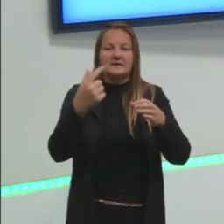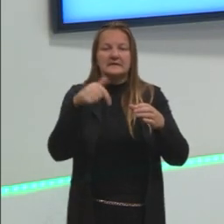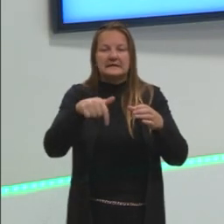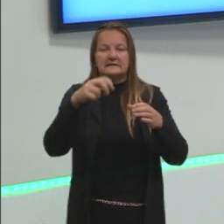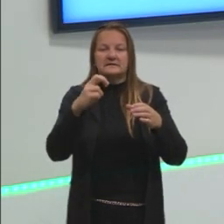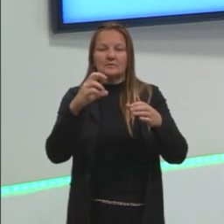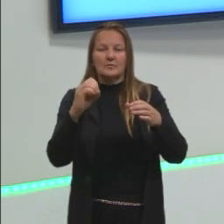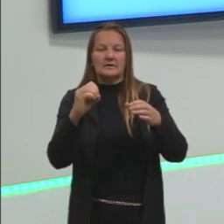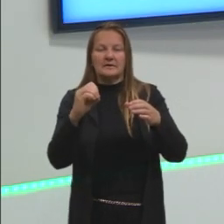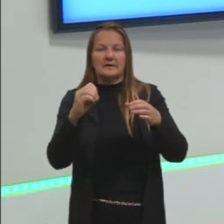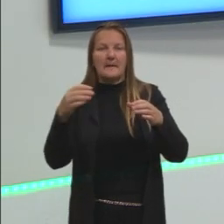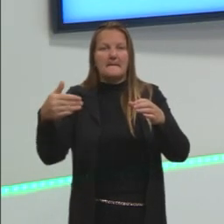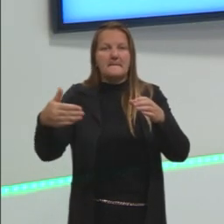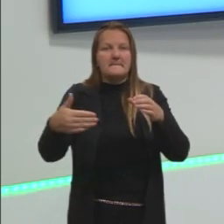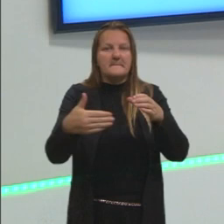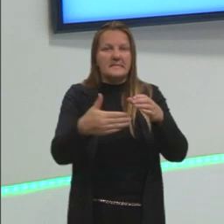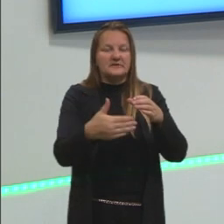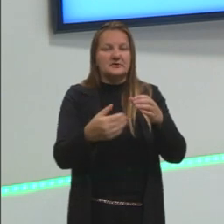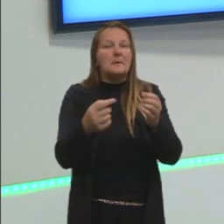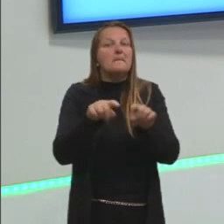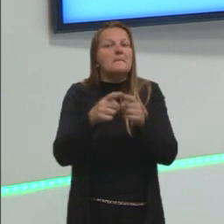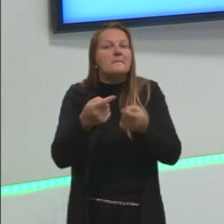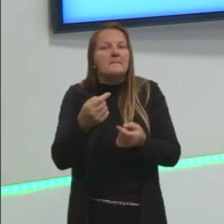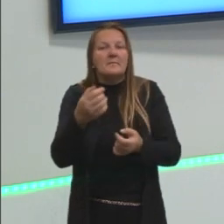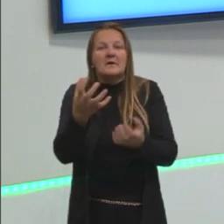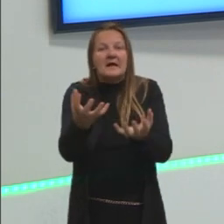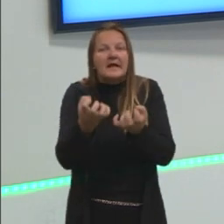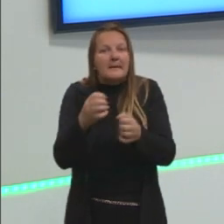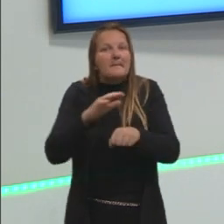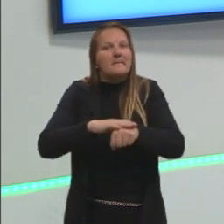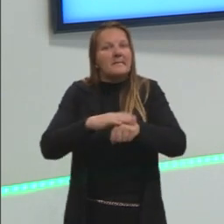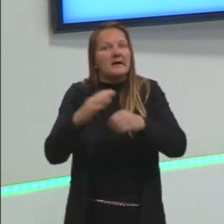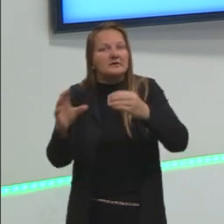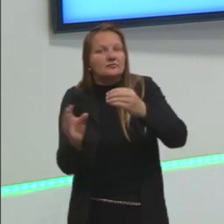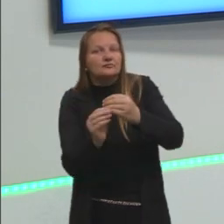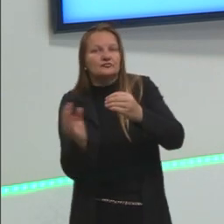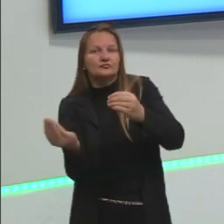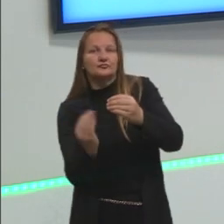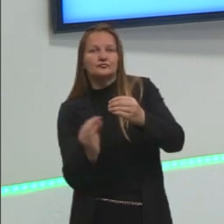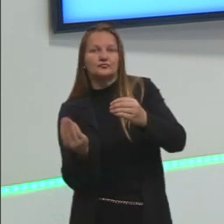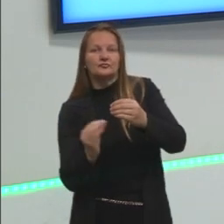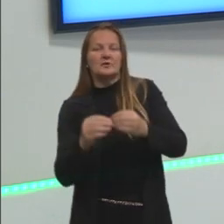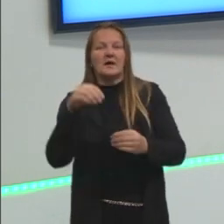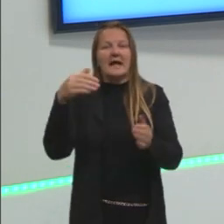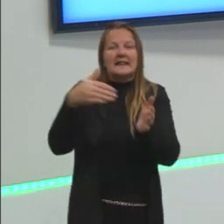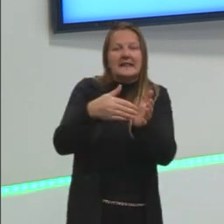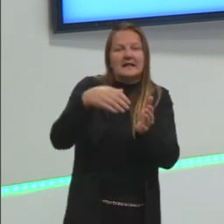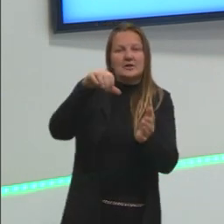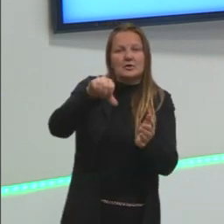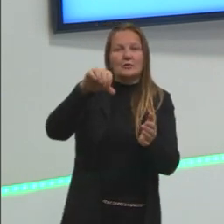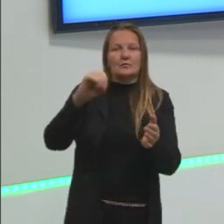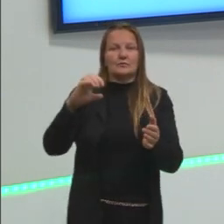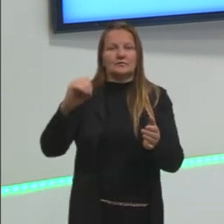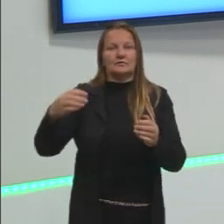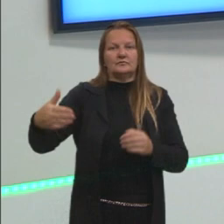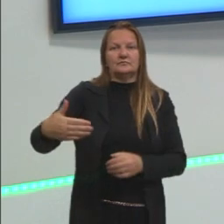peixes mas a gente quer colocar mais peixes chegar até 900 mas eu não vou alterar a